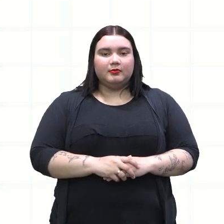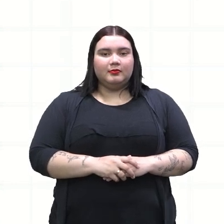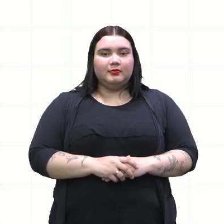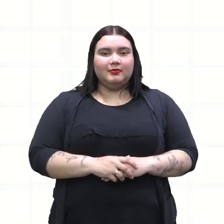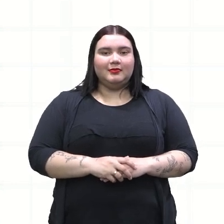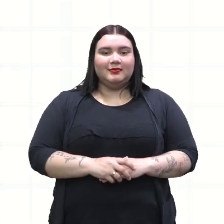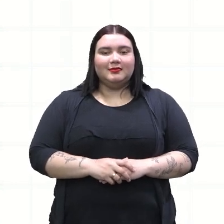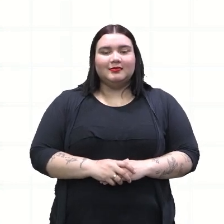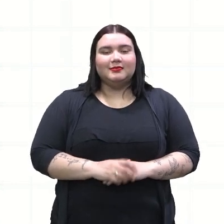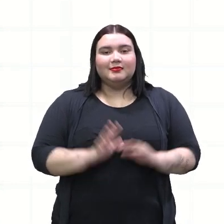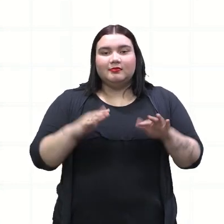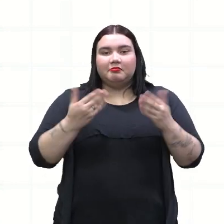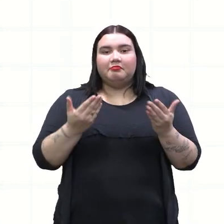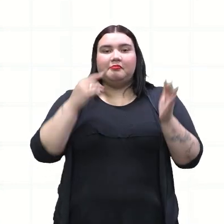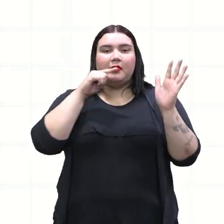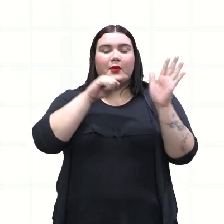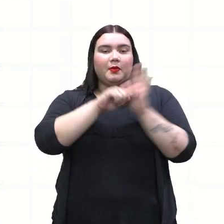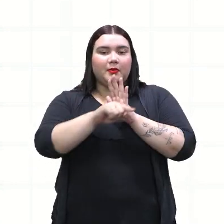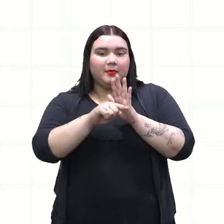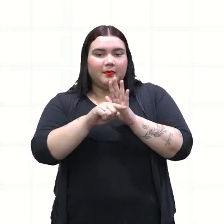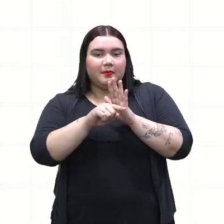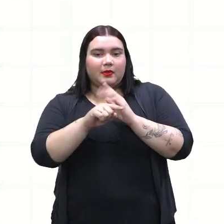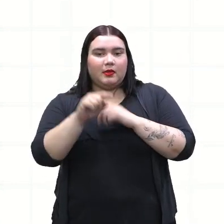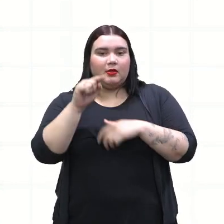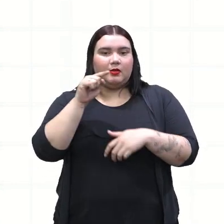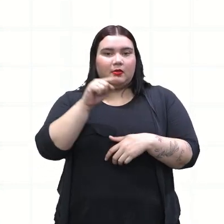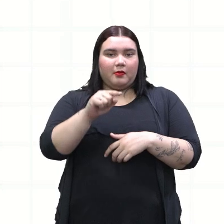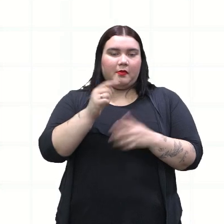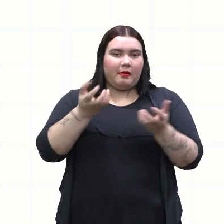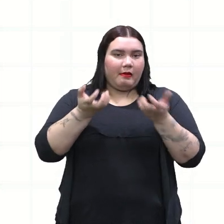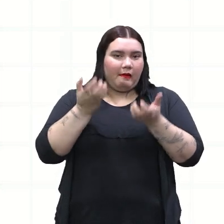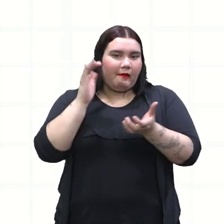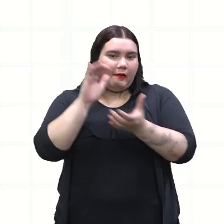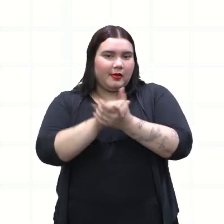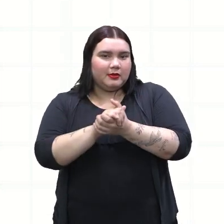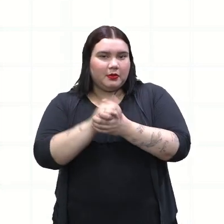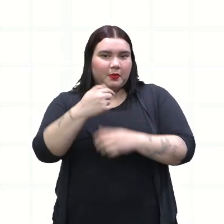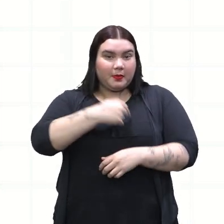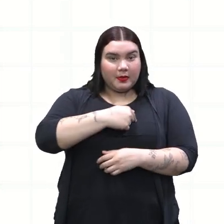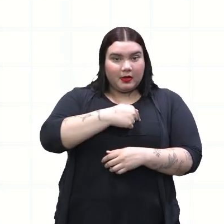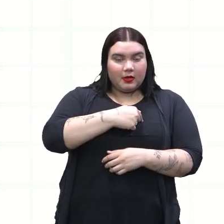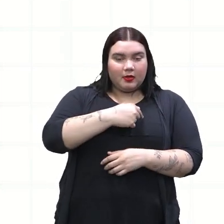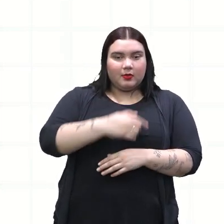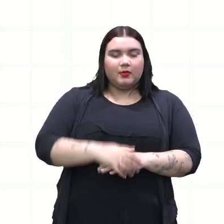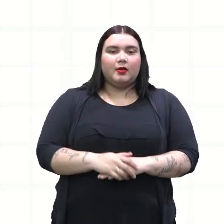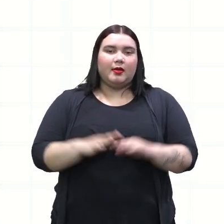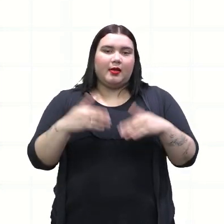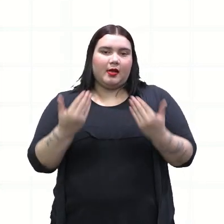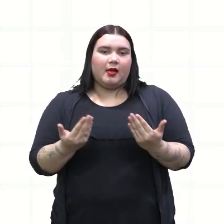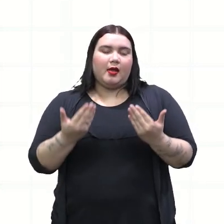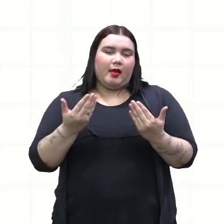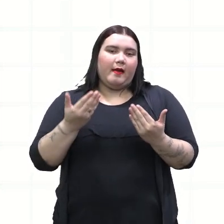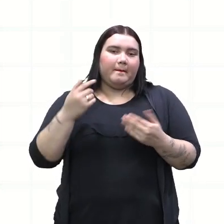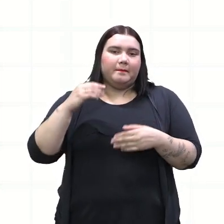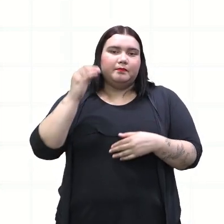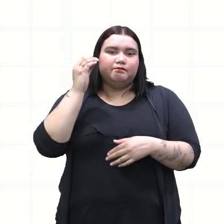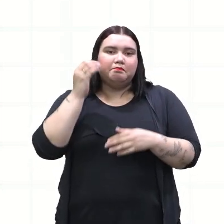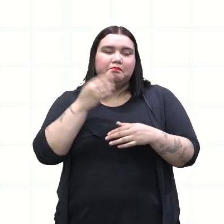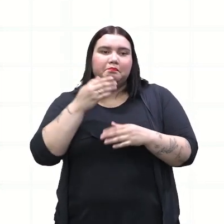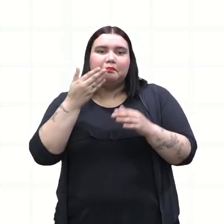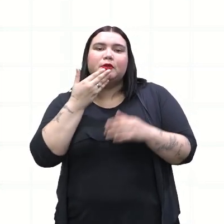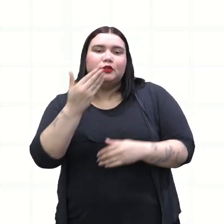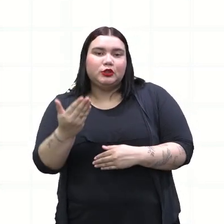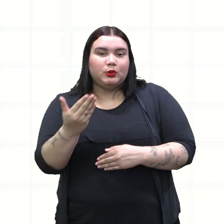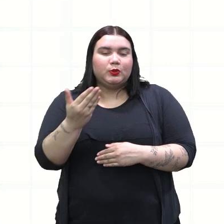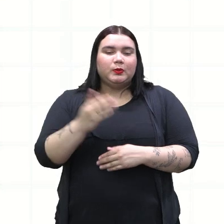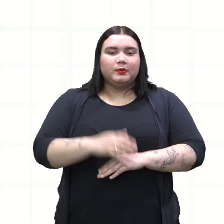me? Você casaria ou vai casar comigo? Certo? Então, é uma proposal aí que ele está fazendo.